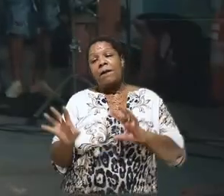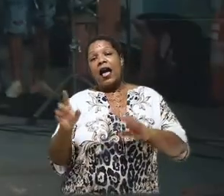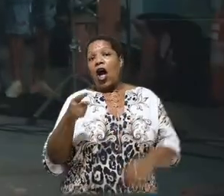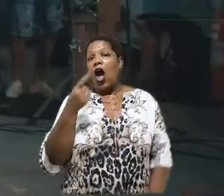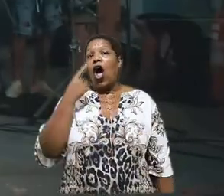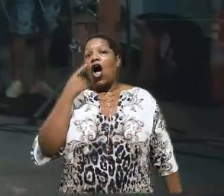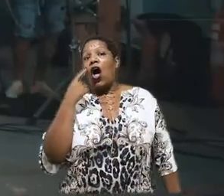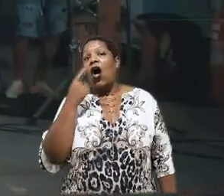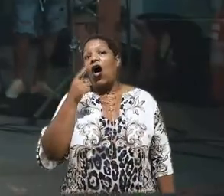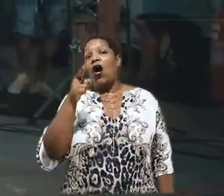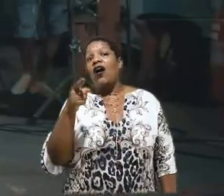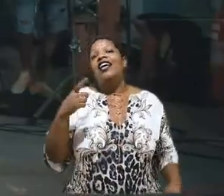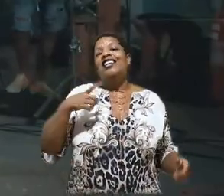abrir comigo